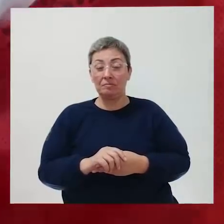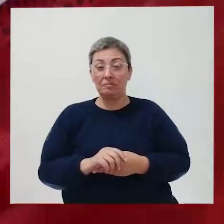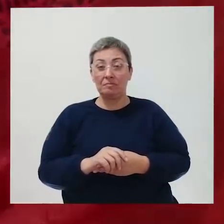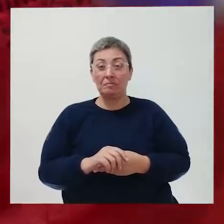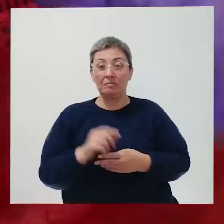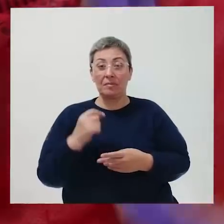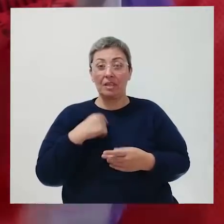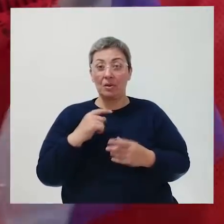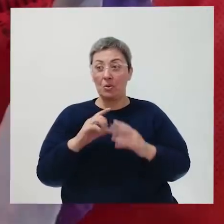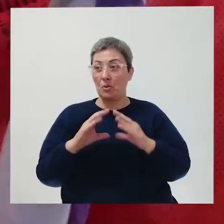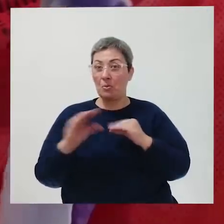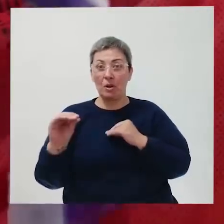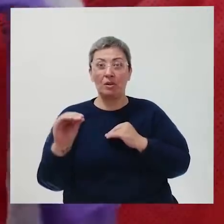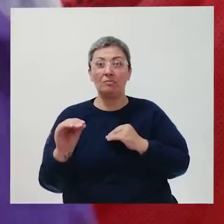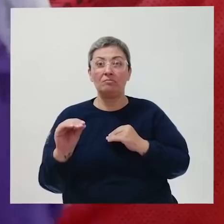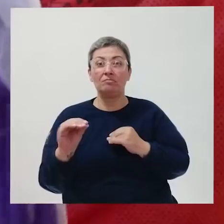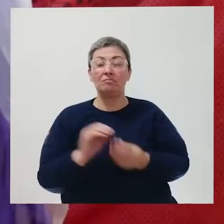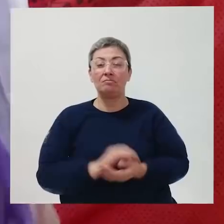ir embora.